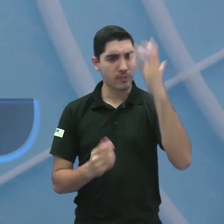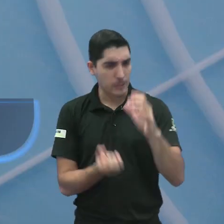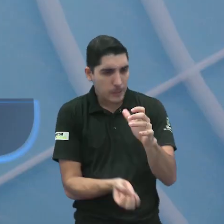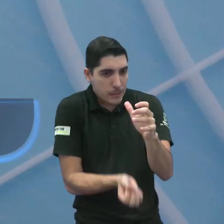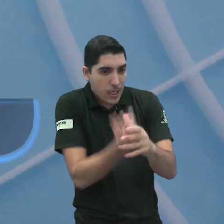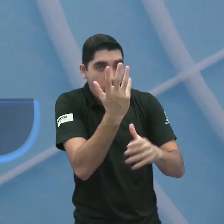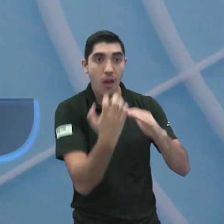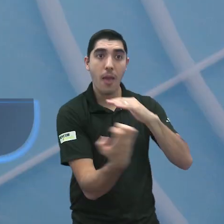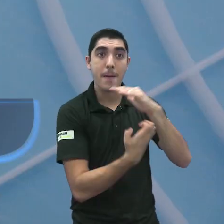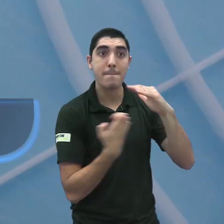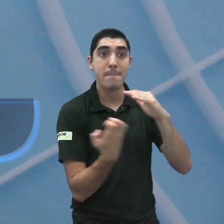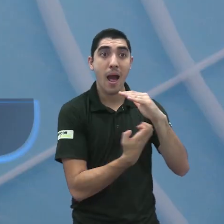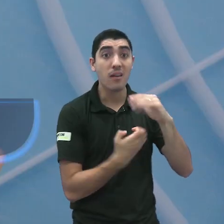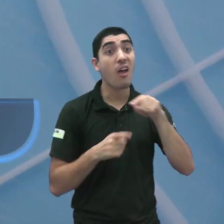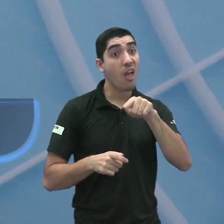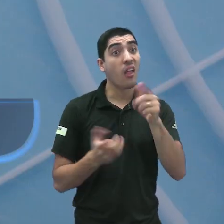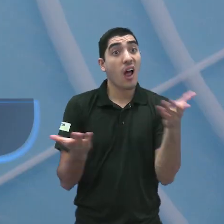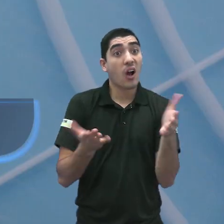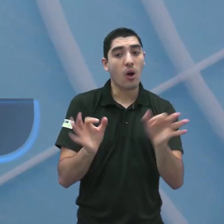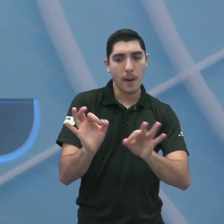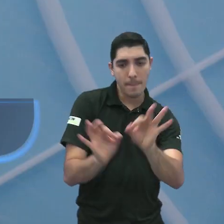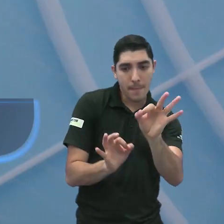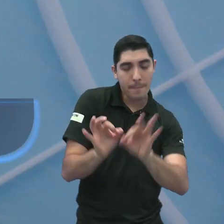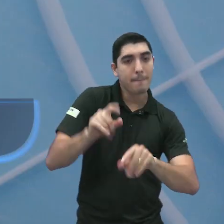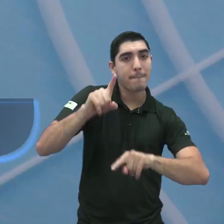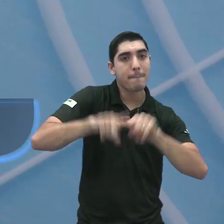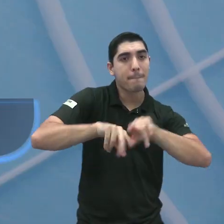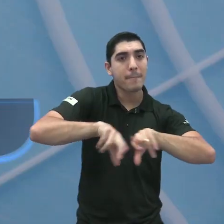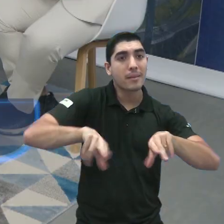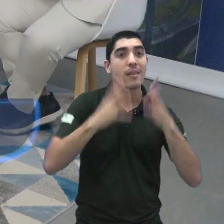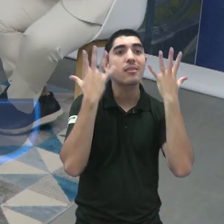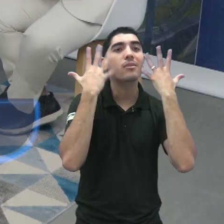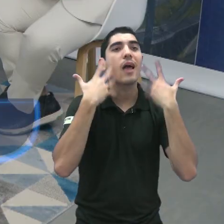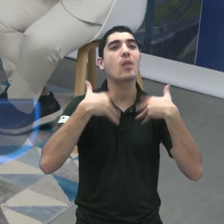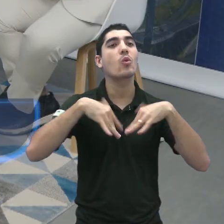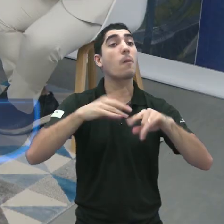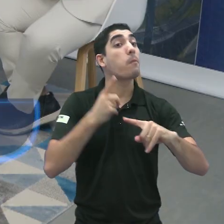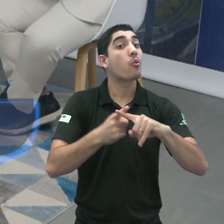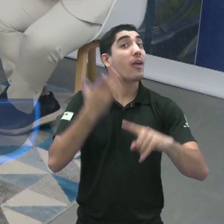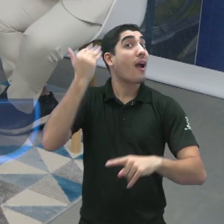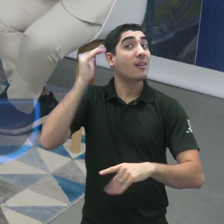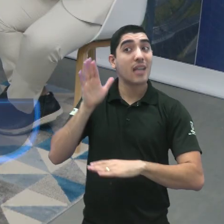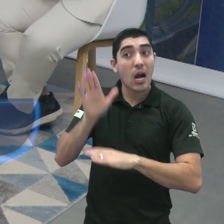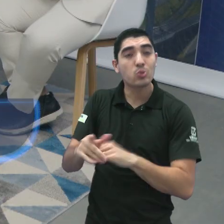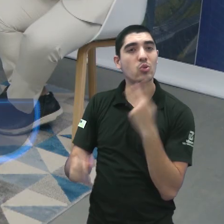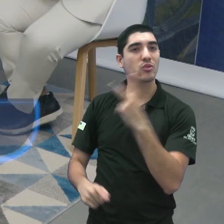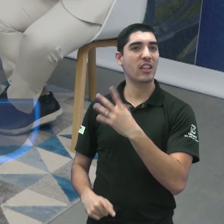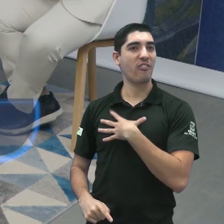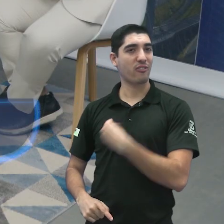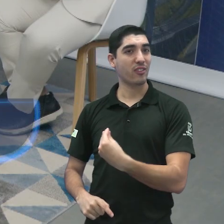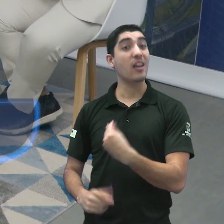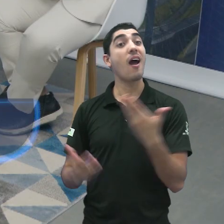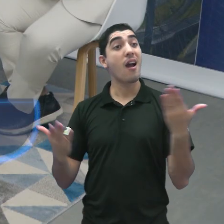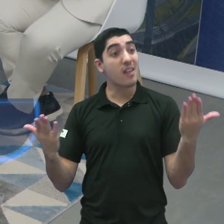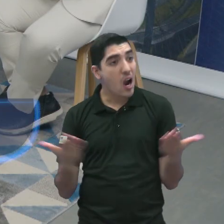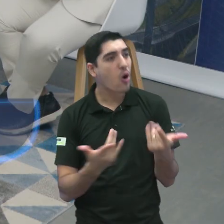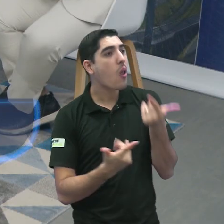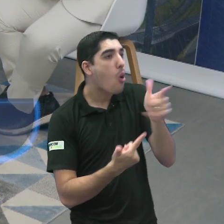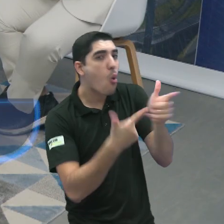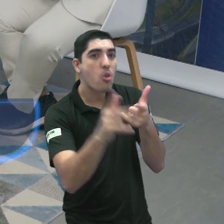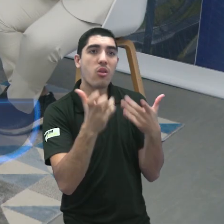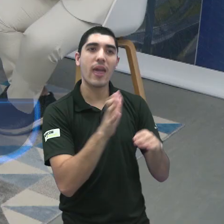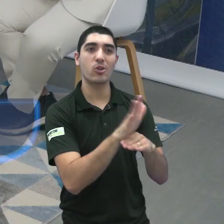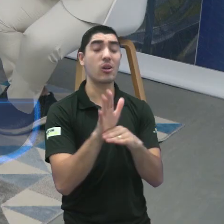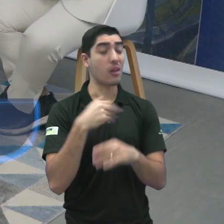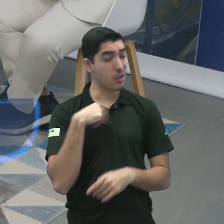produz produtos naturais, que ajudou o filho dela e ajuda outros. Então, assim, a mulher ela é muito generosa na